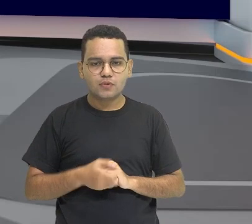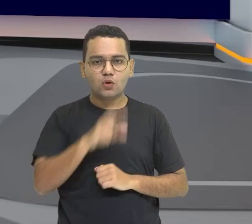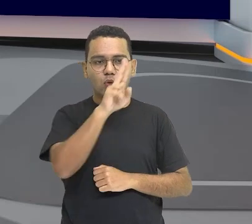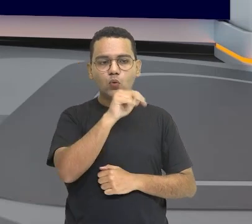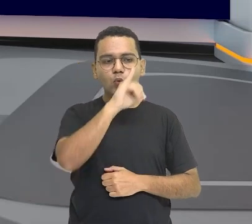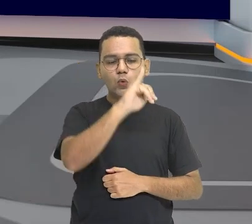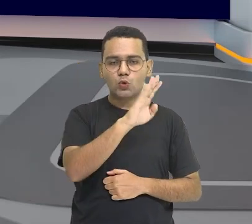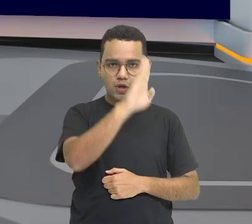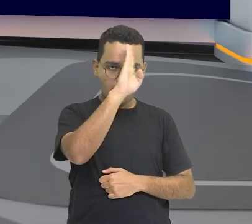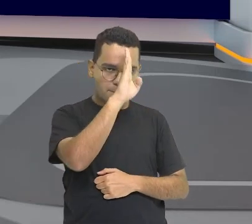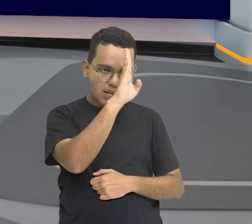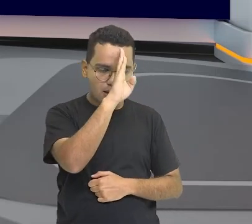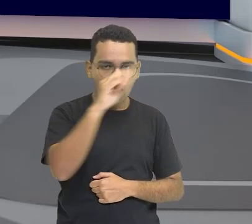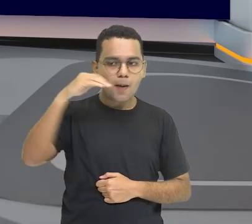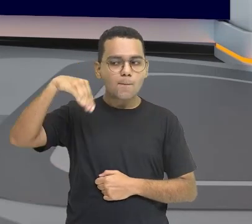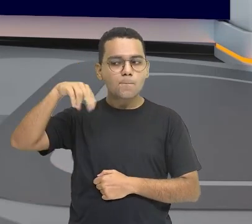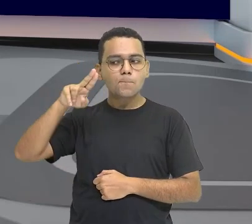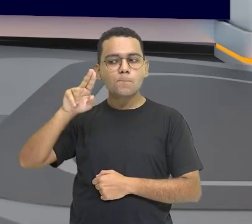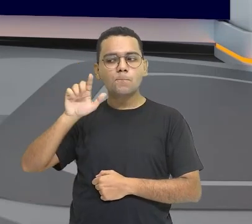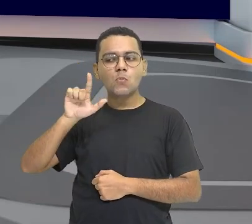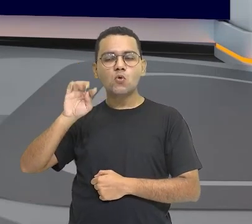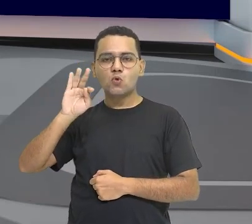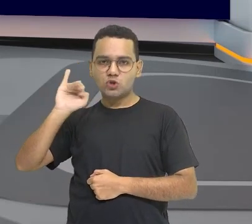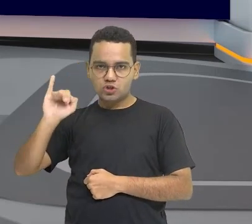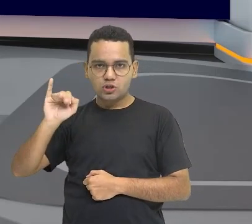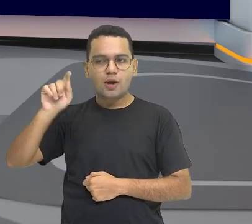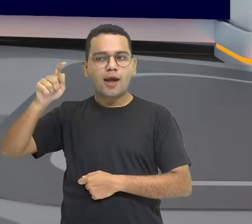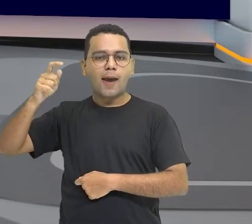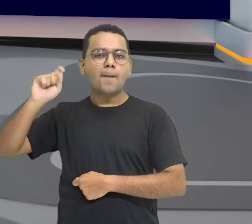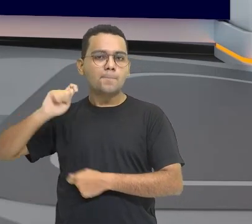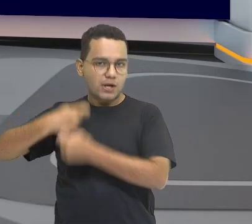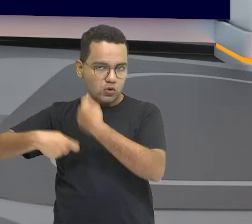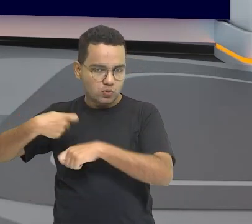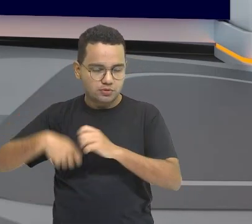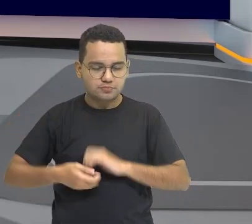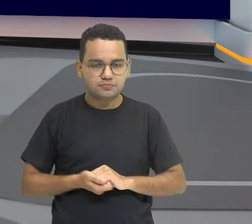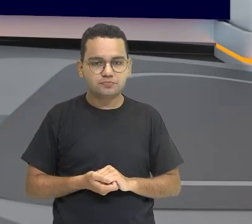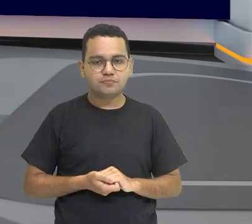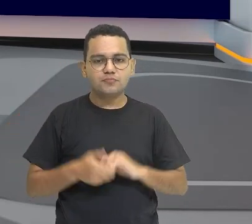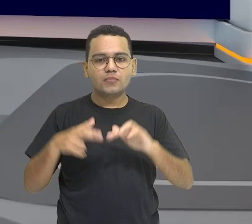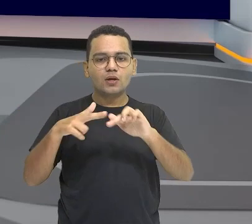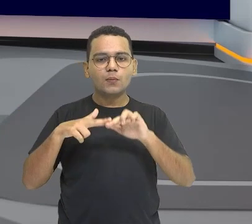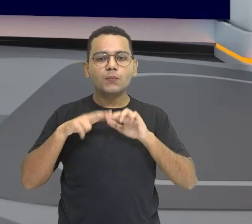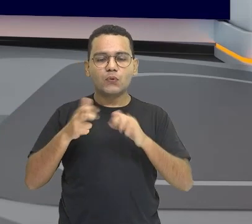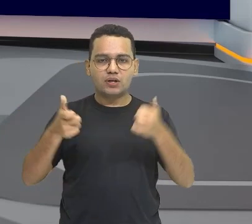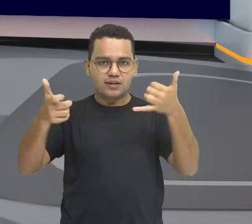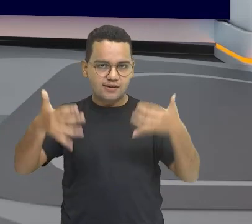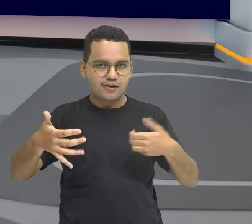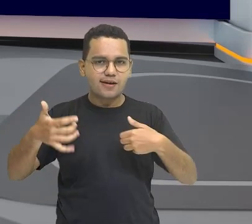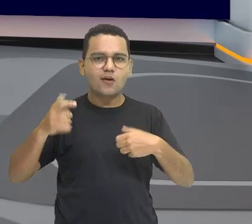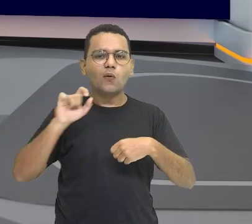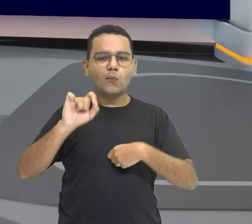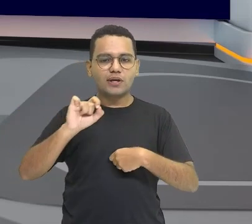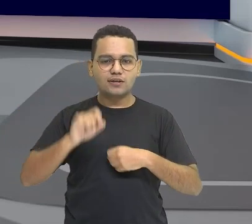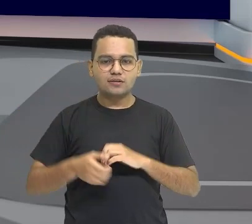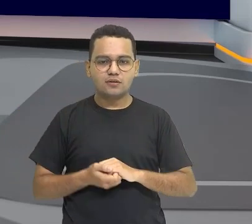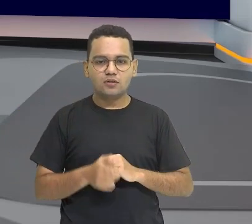do ponto de vista econômico. Então, a nova ordem geopolítica mundial vigente, a gente costuma dizer que ela é